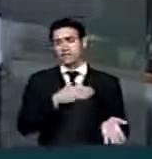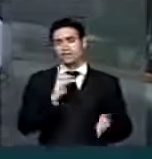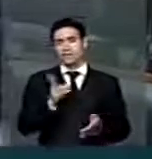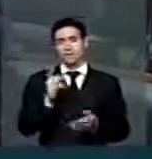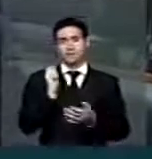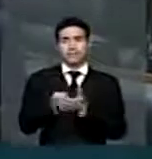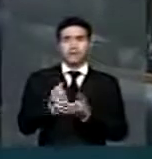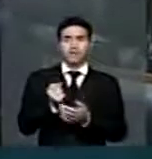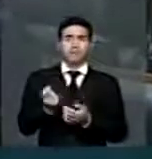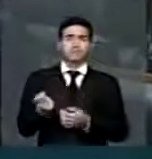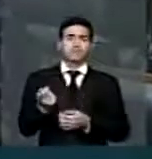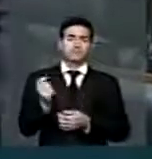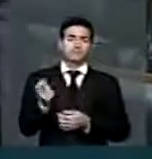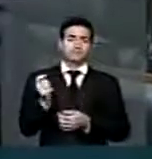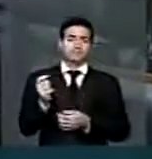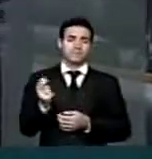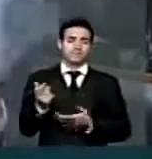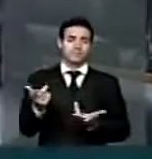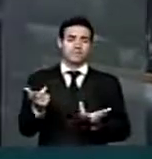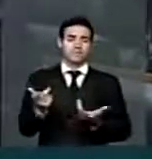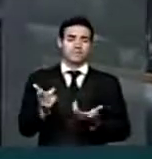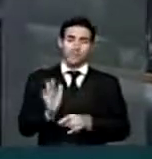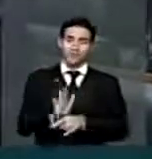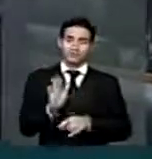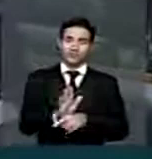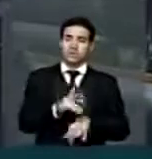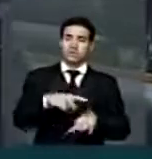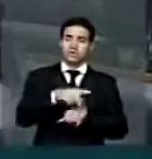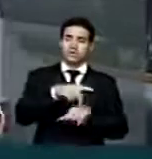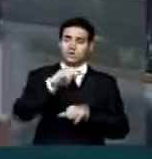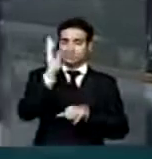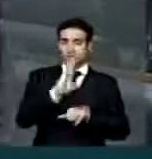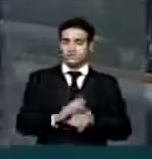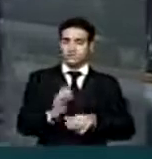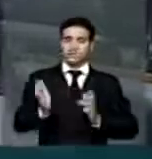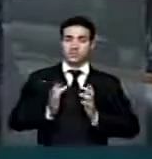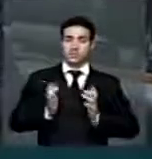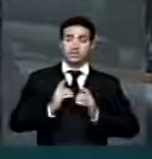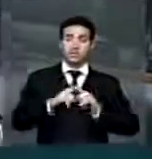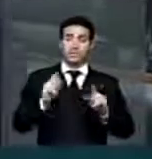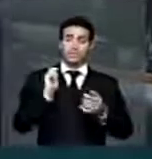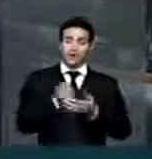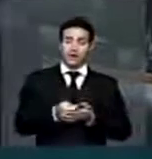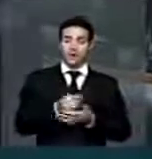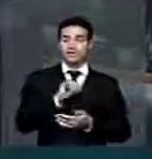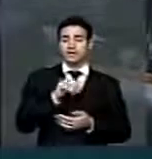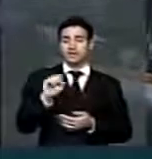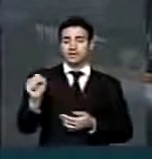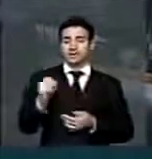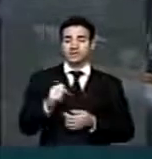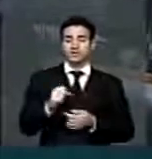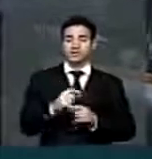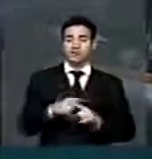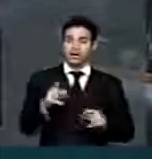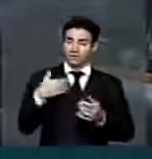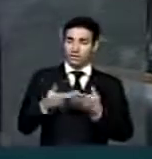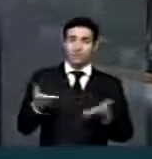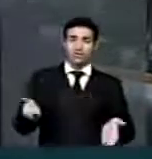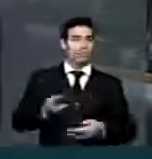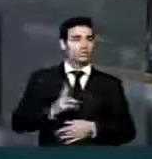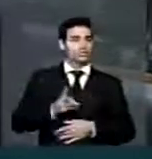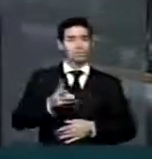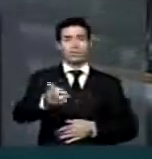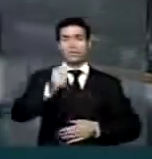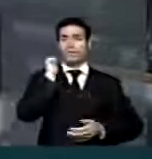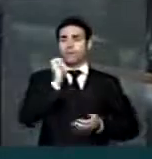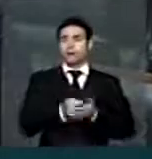contribuindo, enriquecendo, ajudando a engrandecer esse país, pagam a previdência social como aposentados. E isso é um tipo